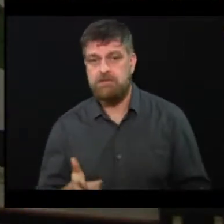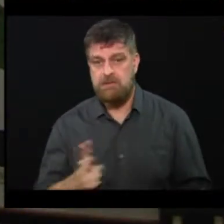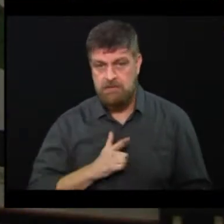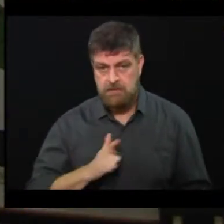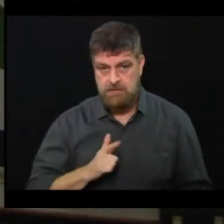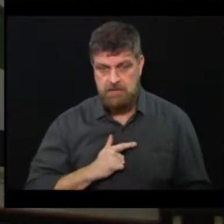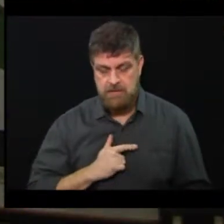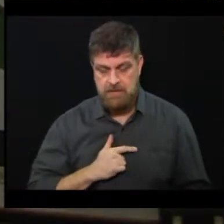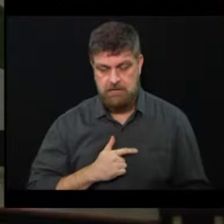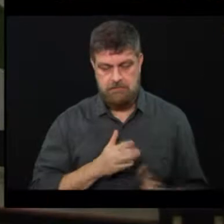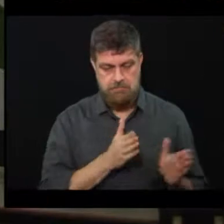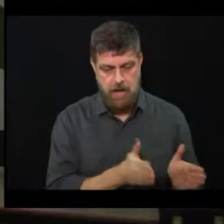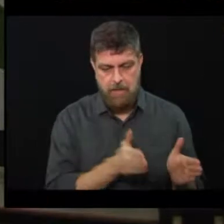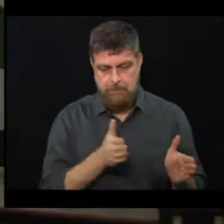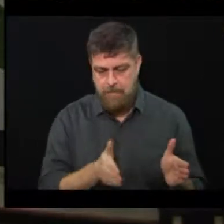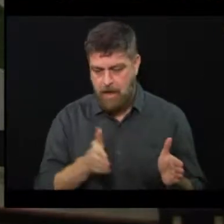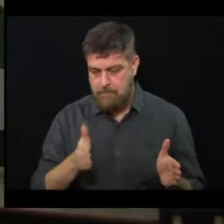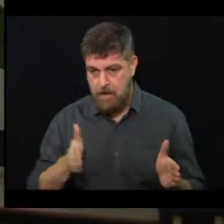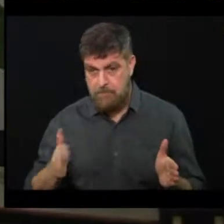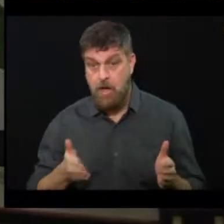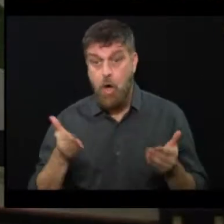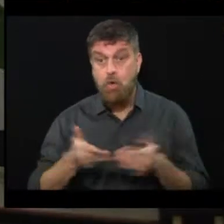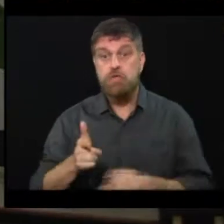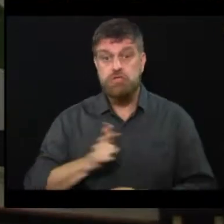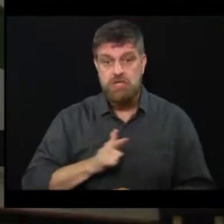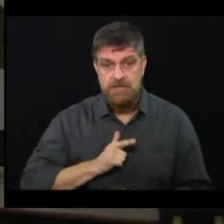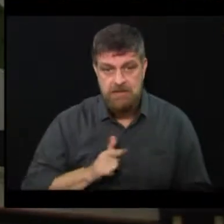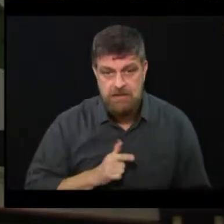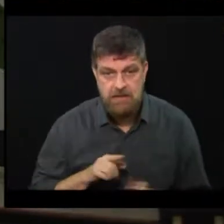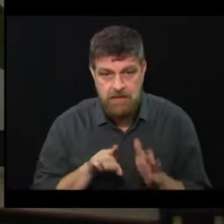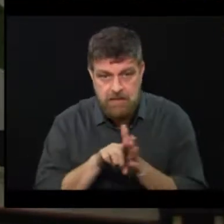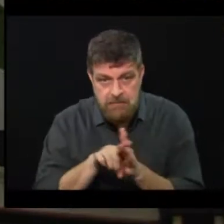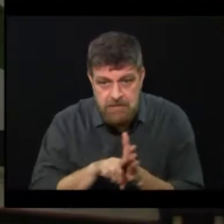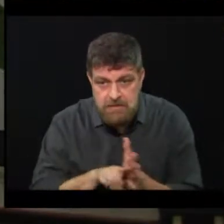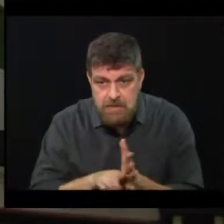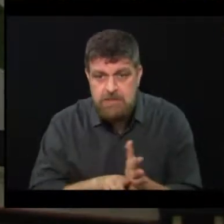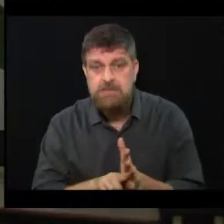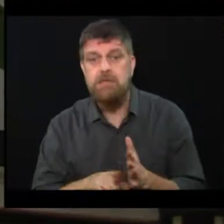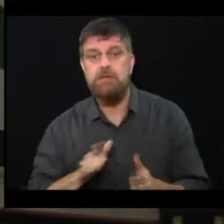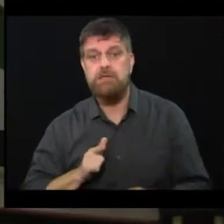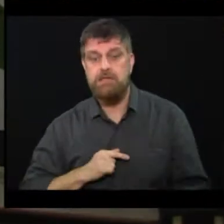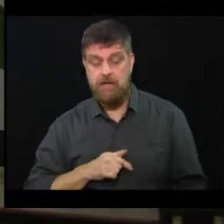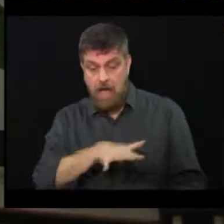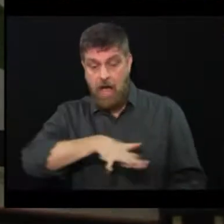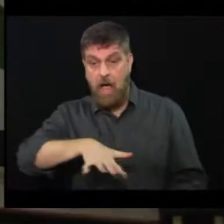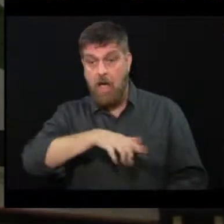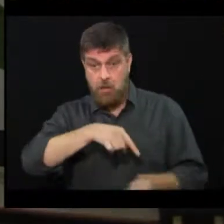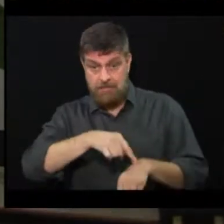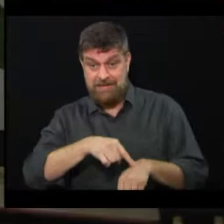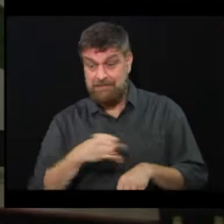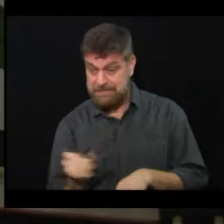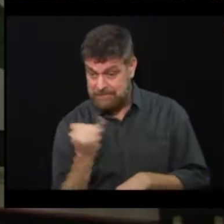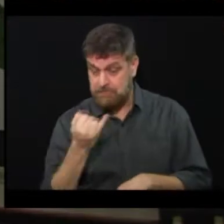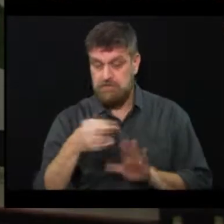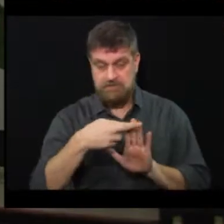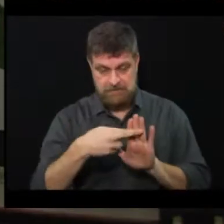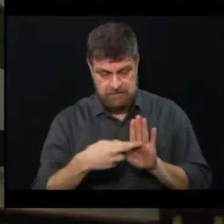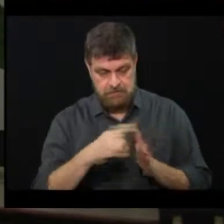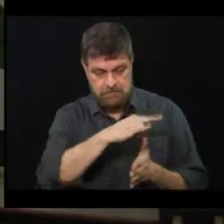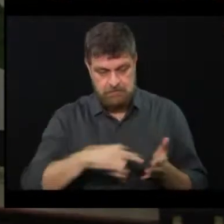tem algumas fases né hoje a gente já tem aqui levantamento topográfico que é uma das fases mais importantes da regularização fundiária